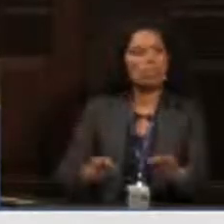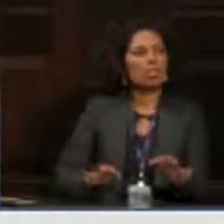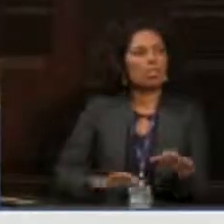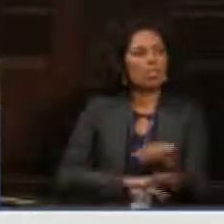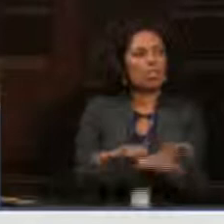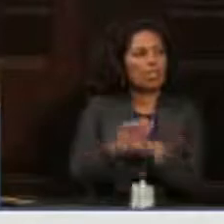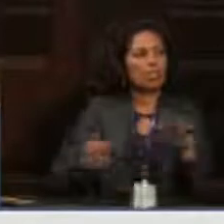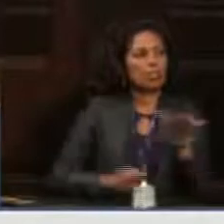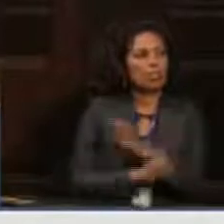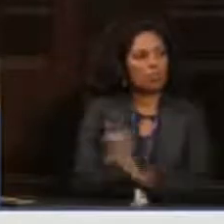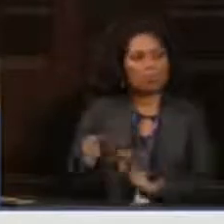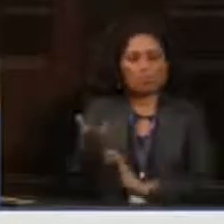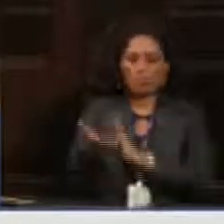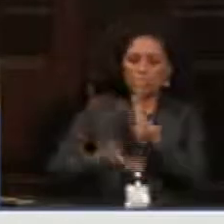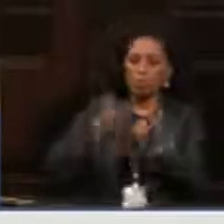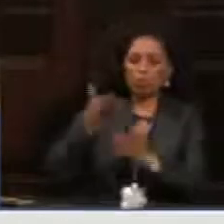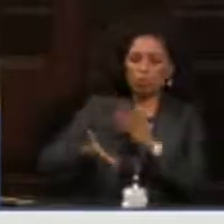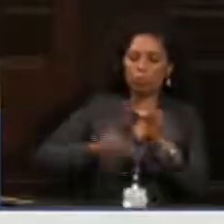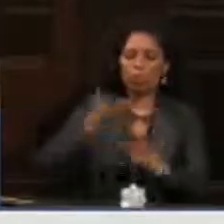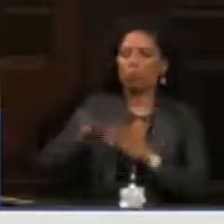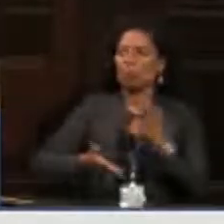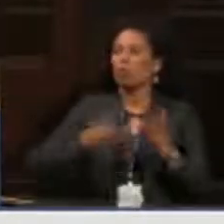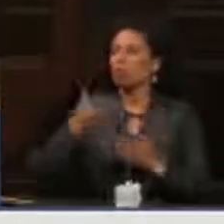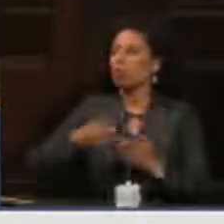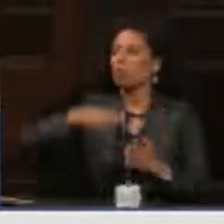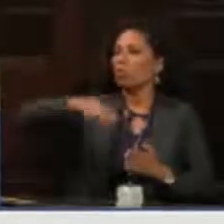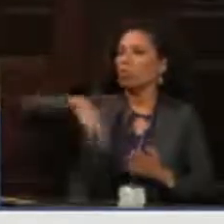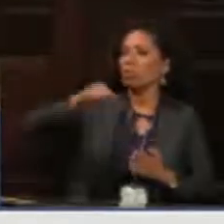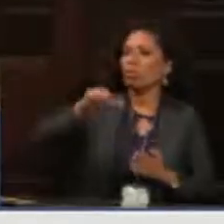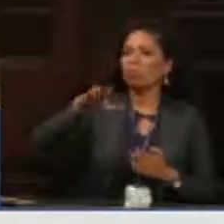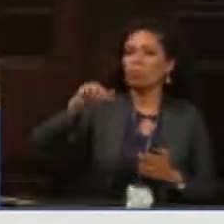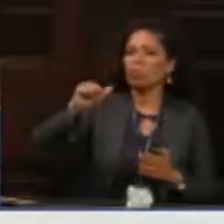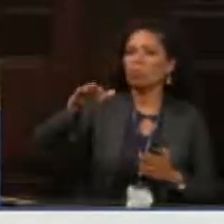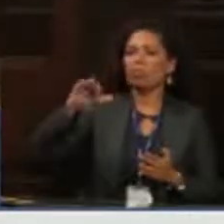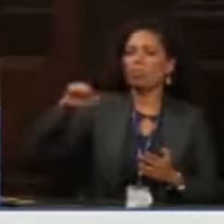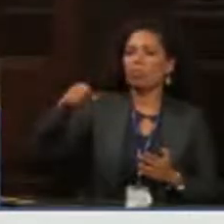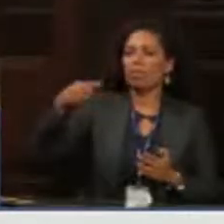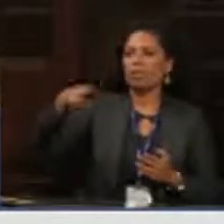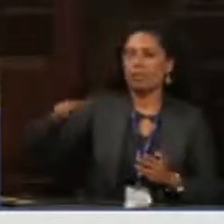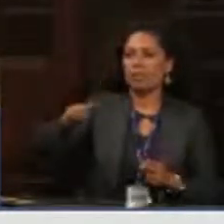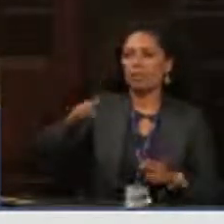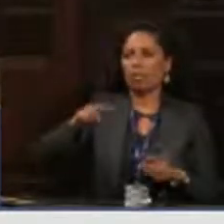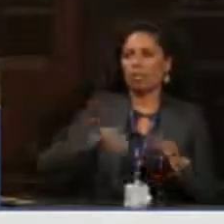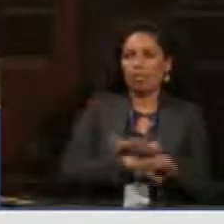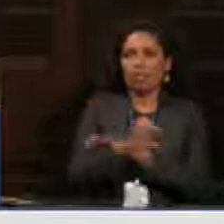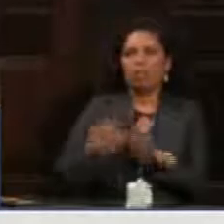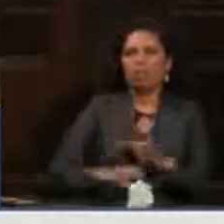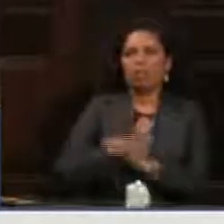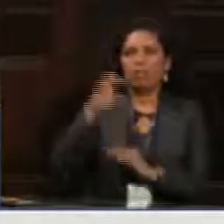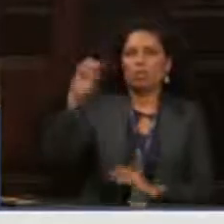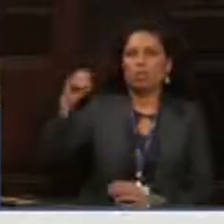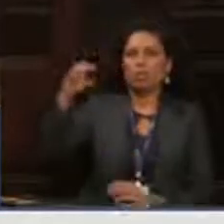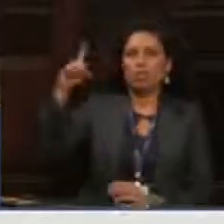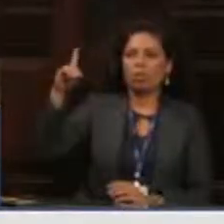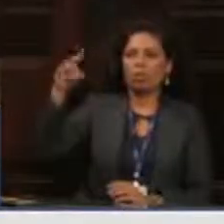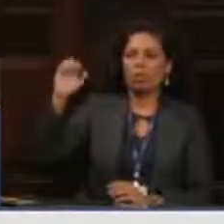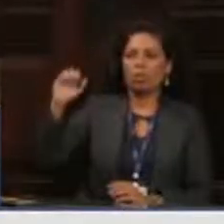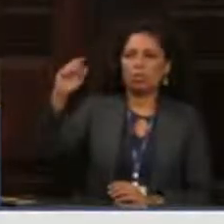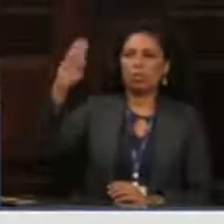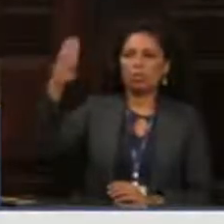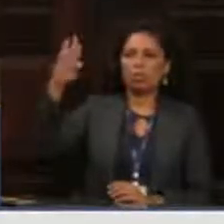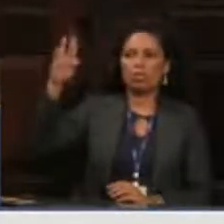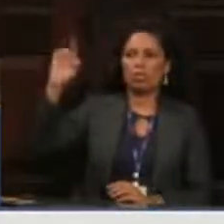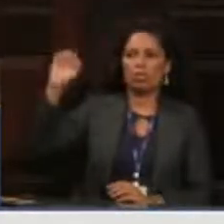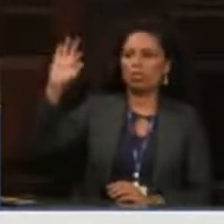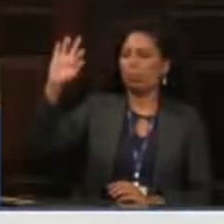que administrava o Maracanã e que administra até então, a Odebrecht, perdeu completamente